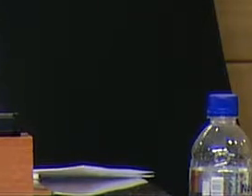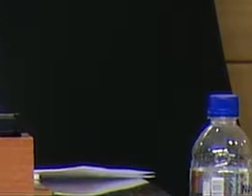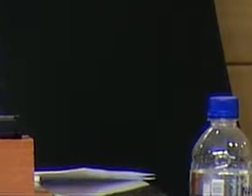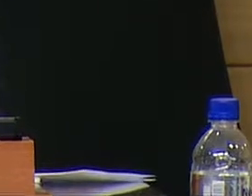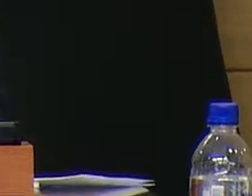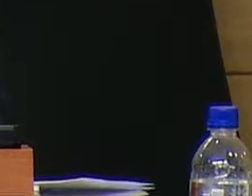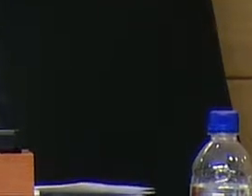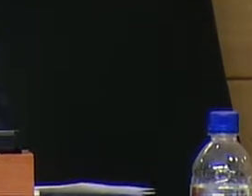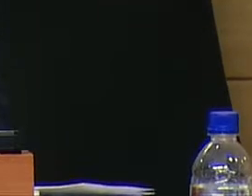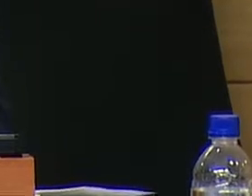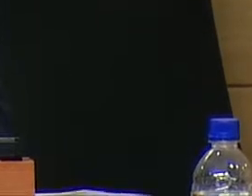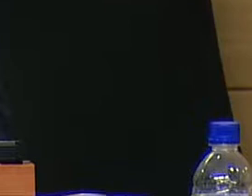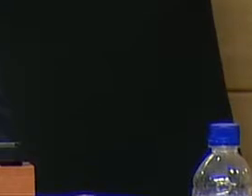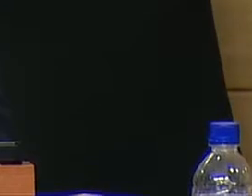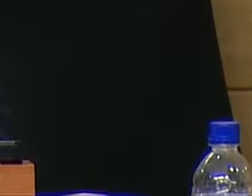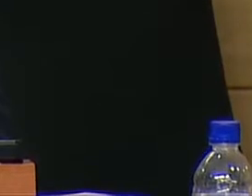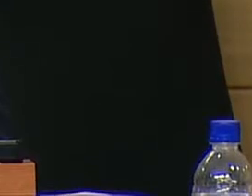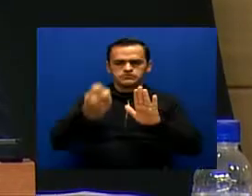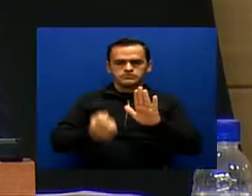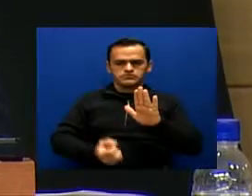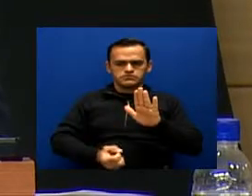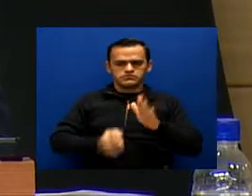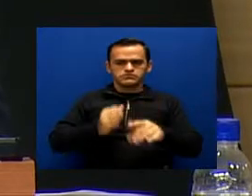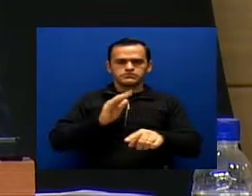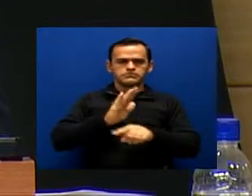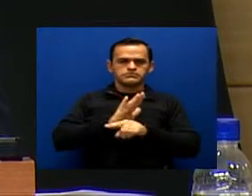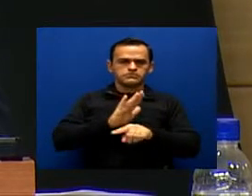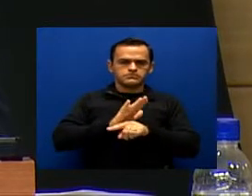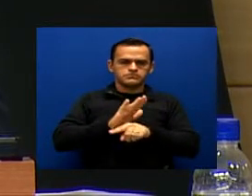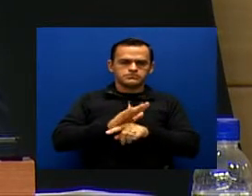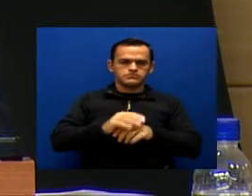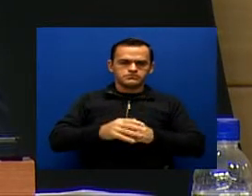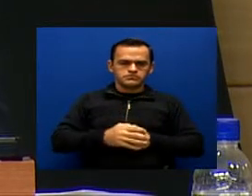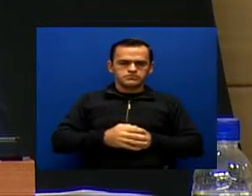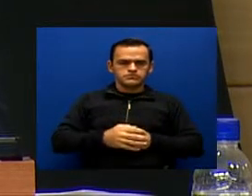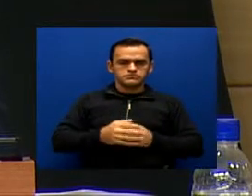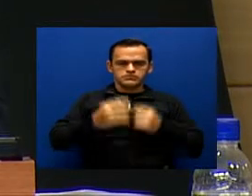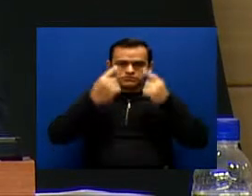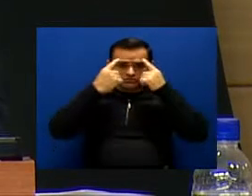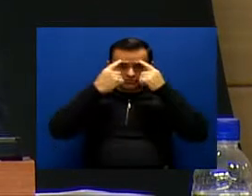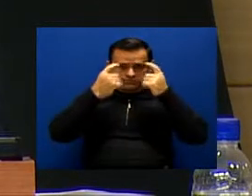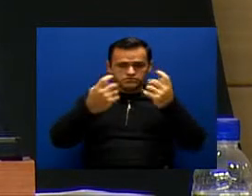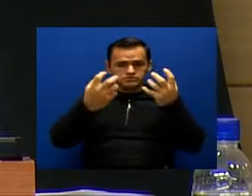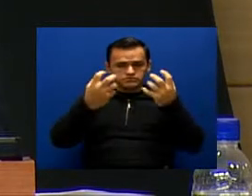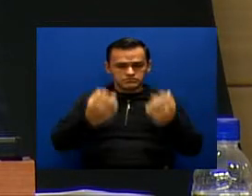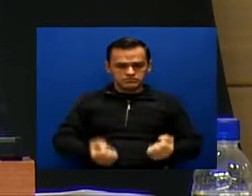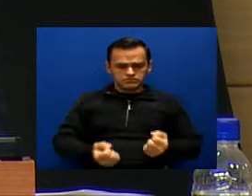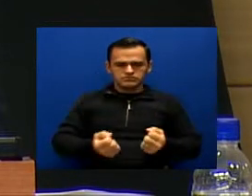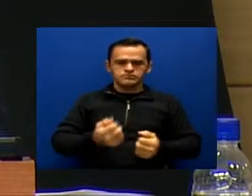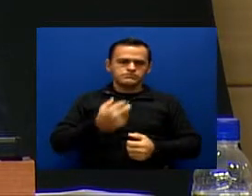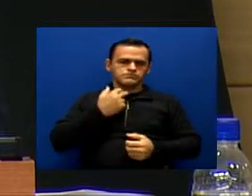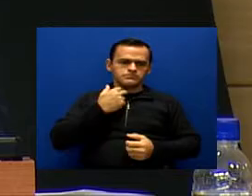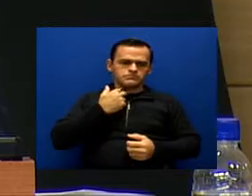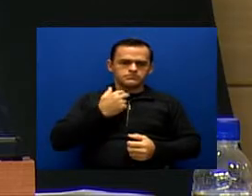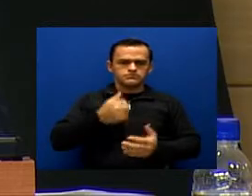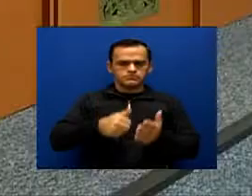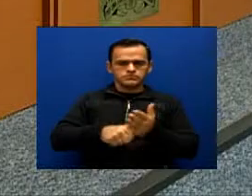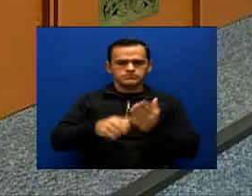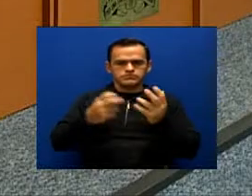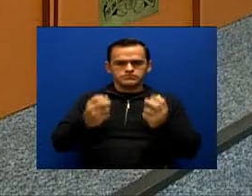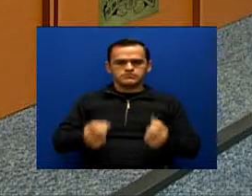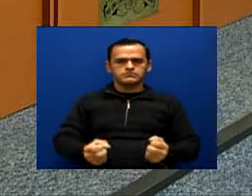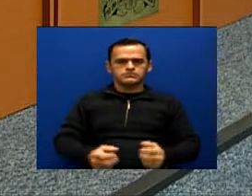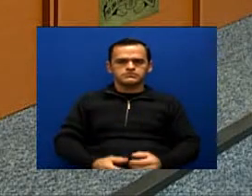ao projeto, uma vez que nós não aceitamos nenhum tipo de violência. Então, se eu pudesse votar, votaria sim.